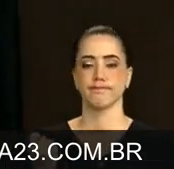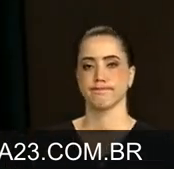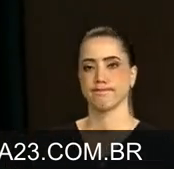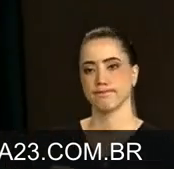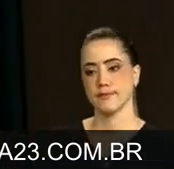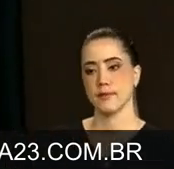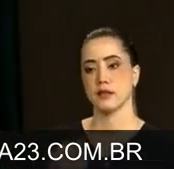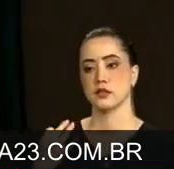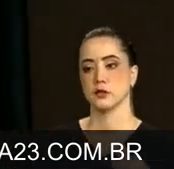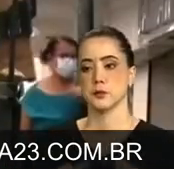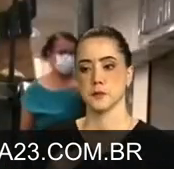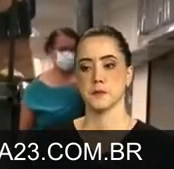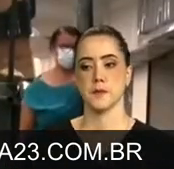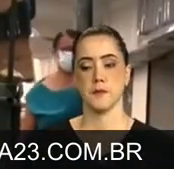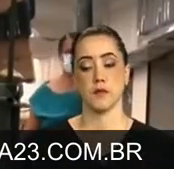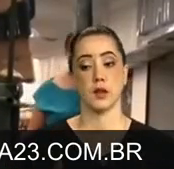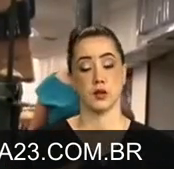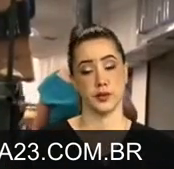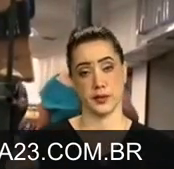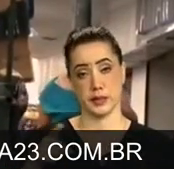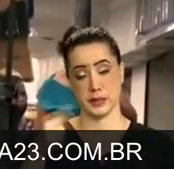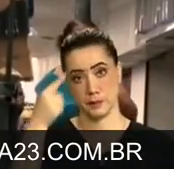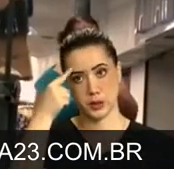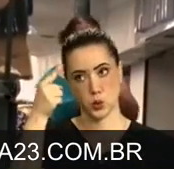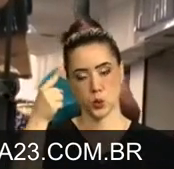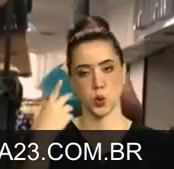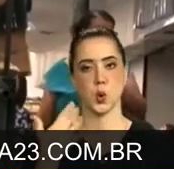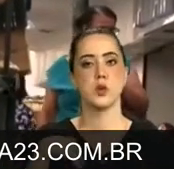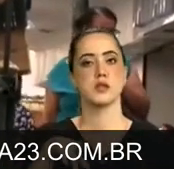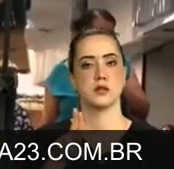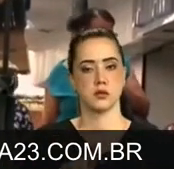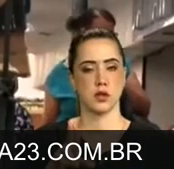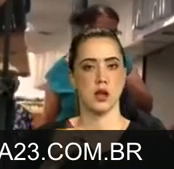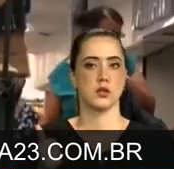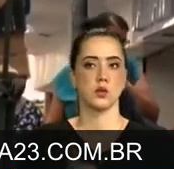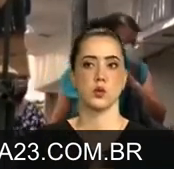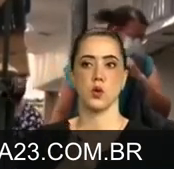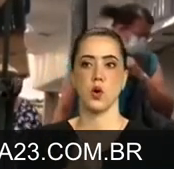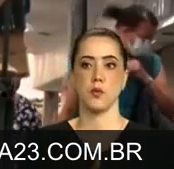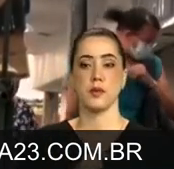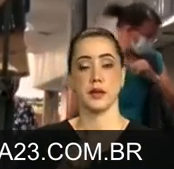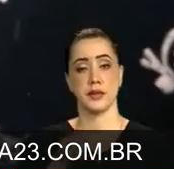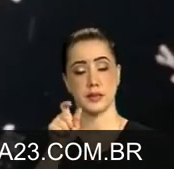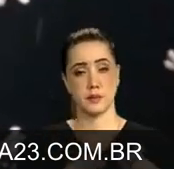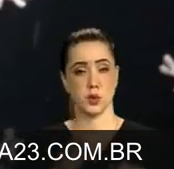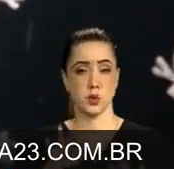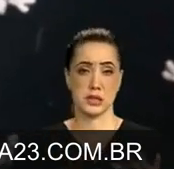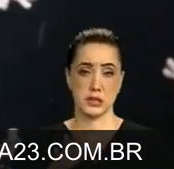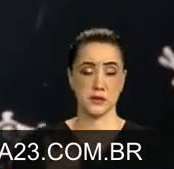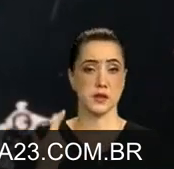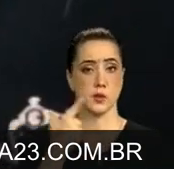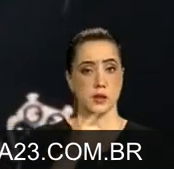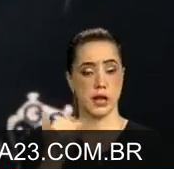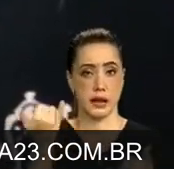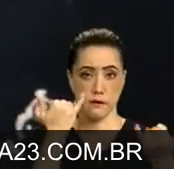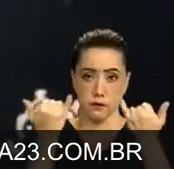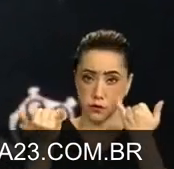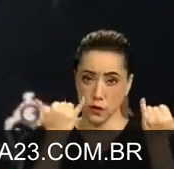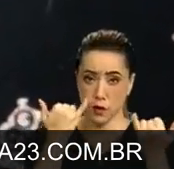indenizações judiciais. E o que tem feito as pessoas caírem neste golpe é que geralmente os criminosos têm acesso a